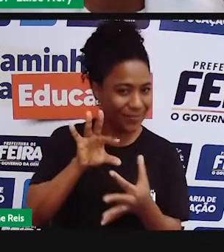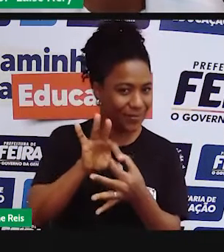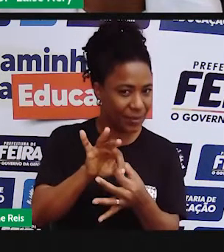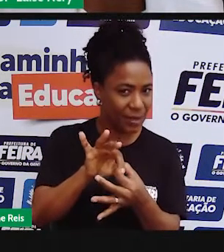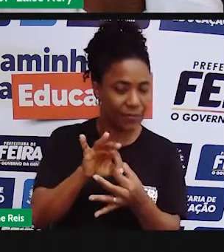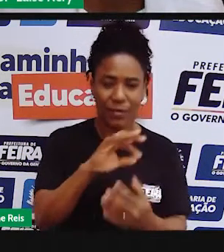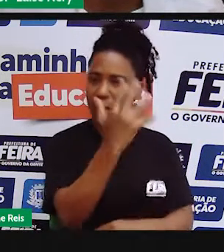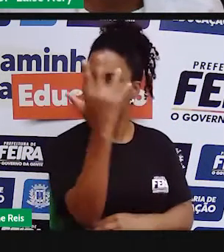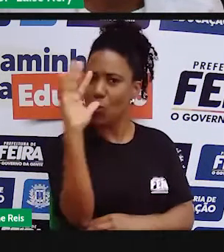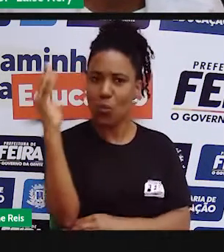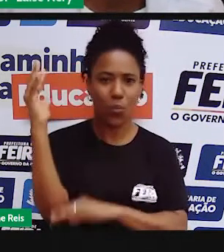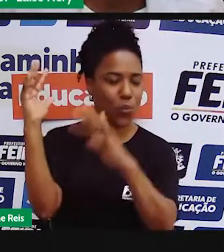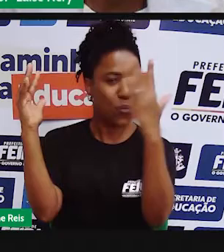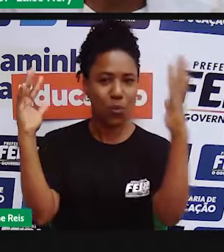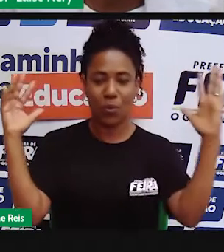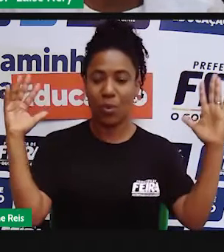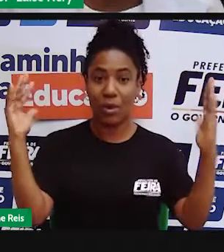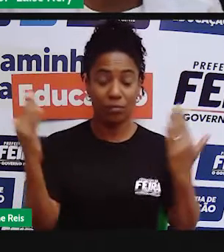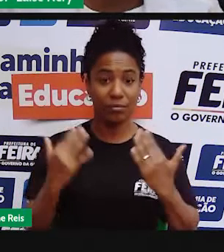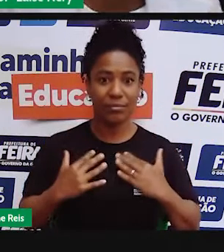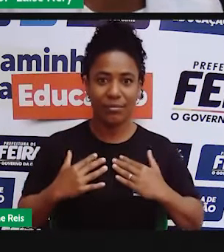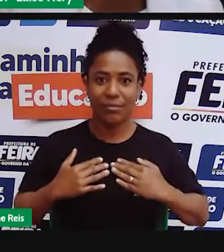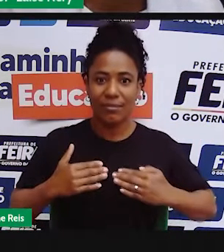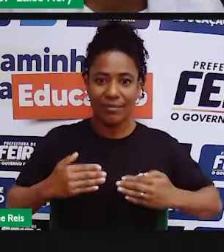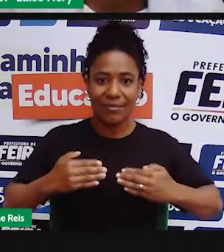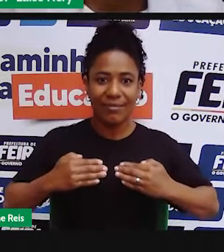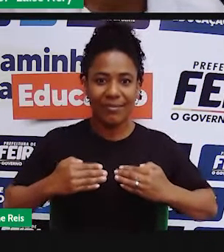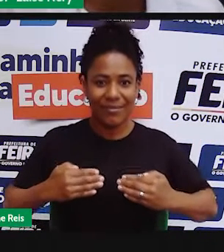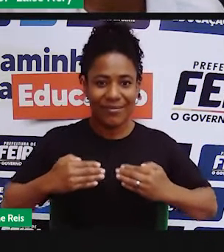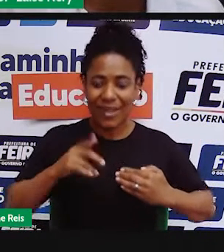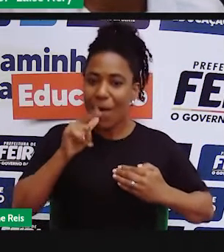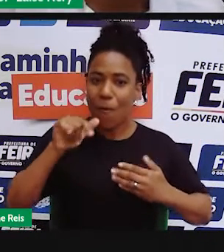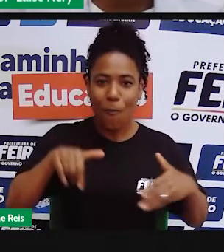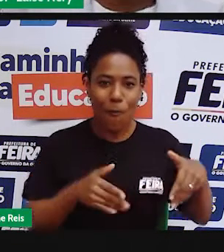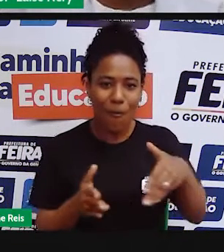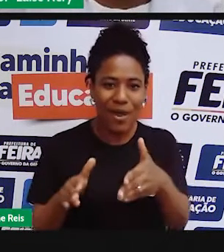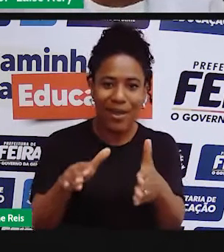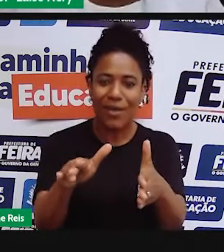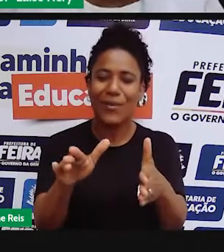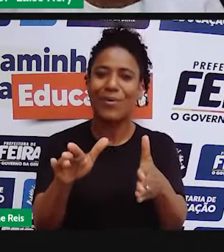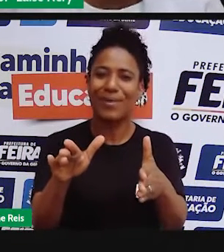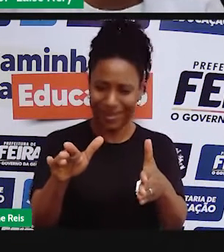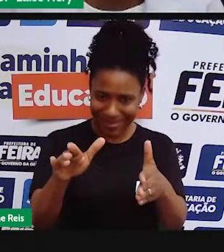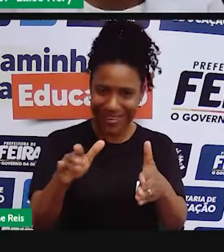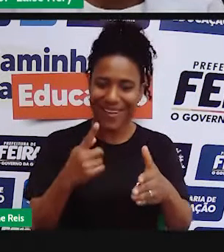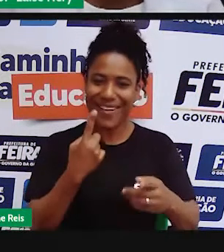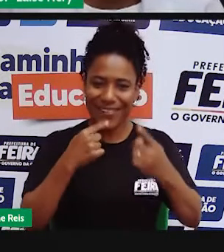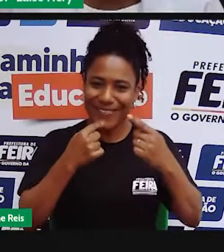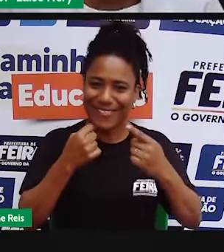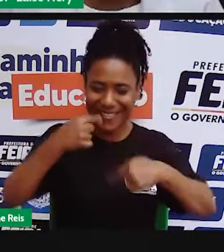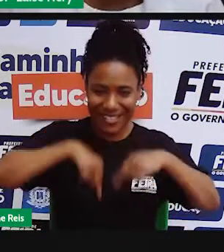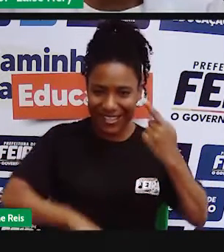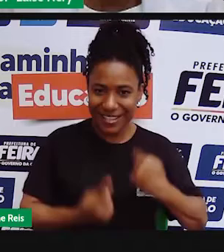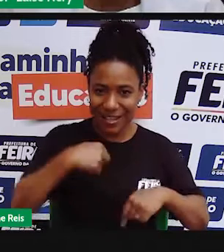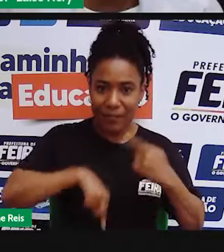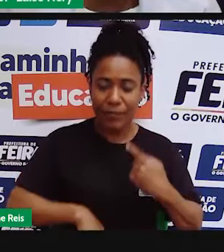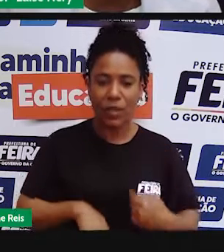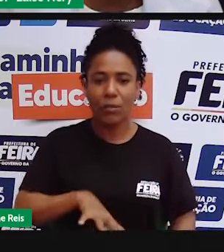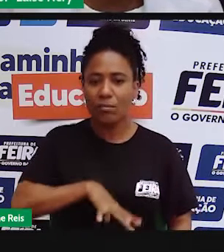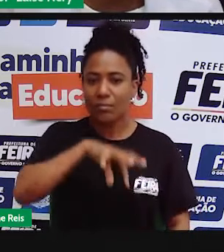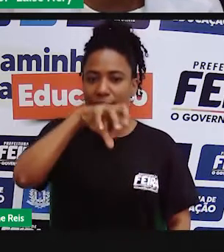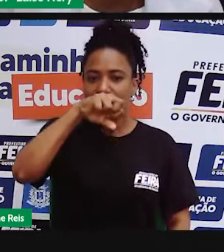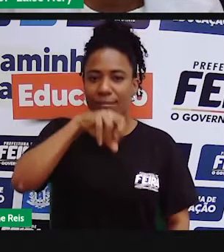frase. As árvores são nosso pulmão, os rios, nosso sangue, e o ar é